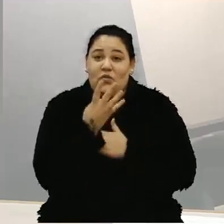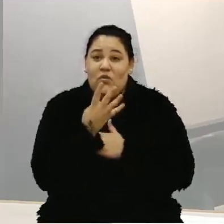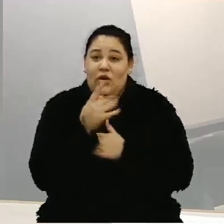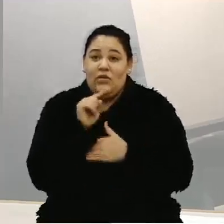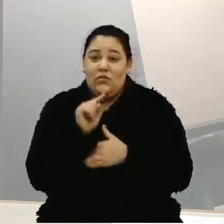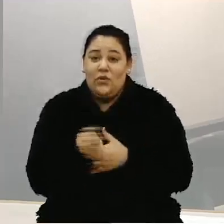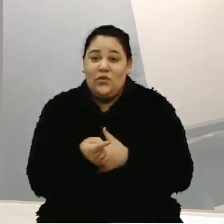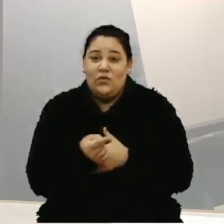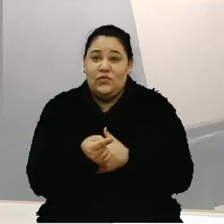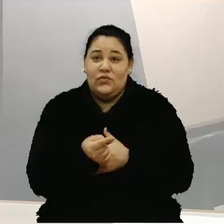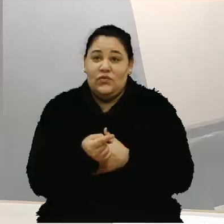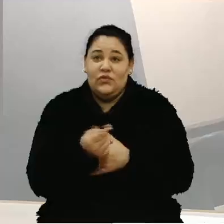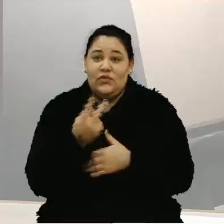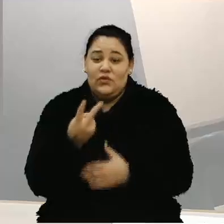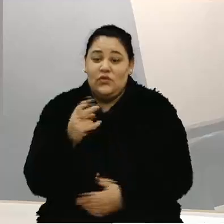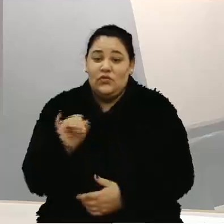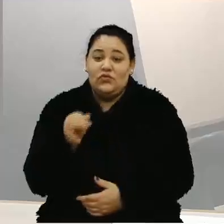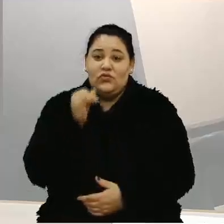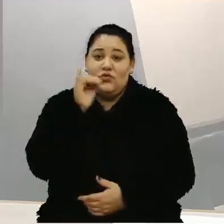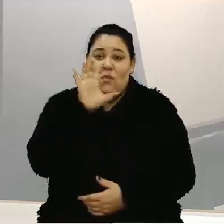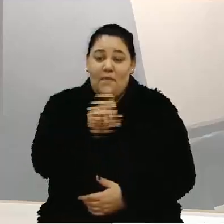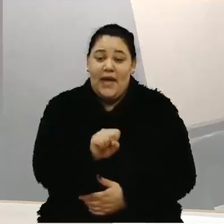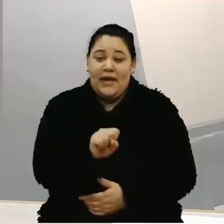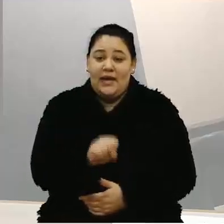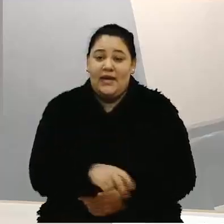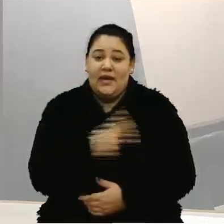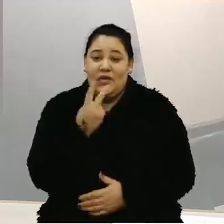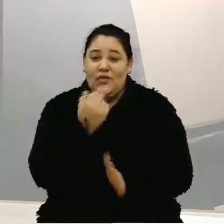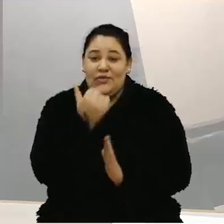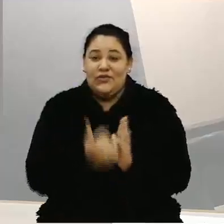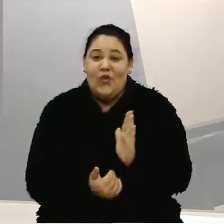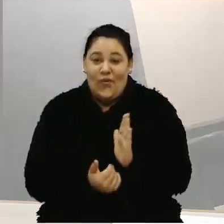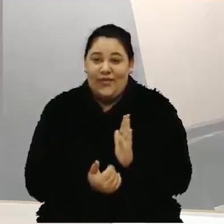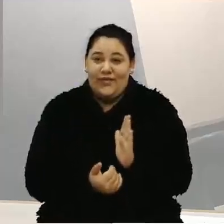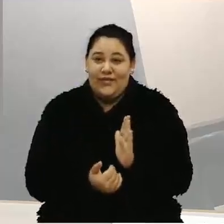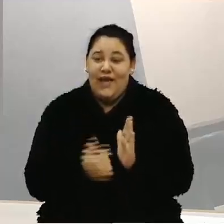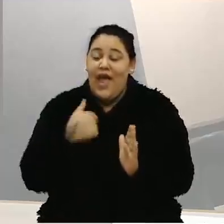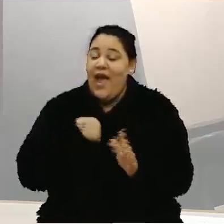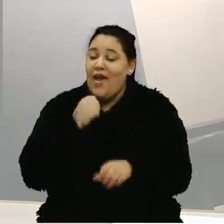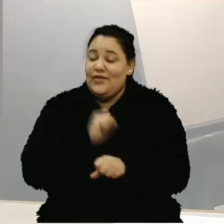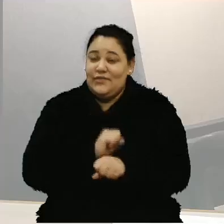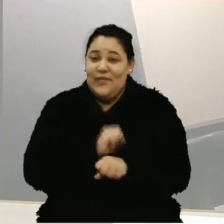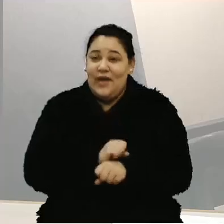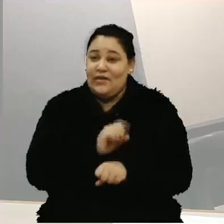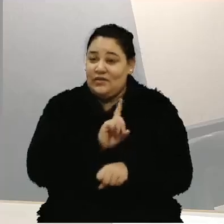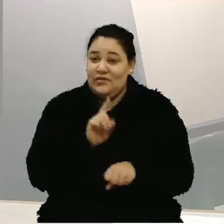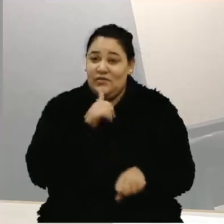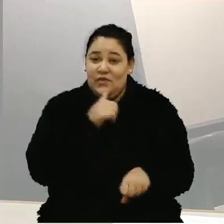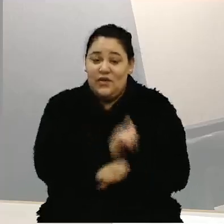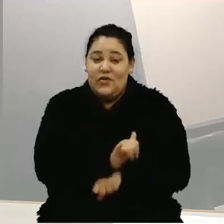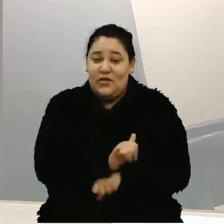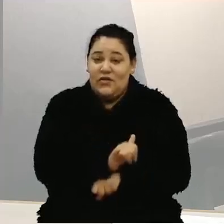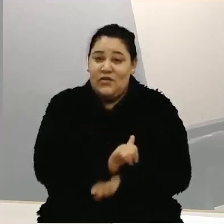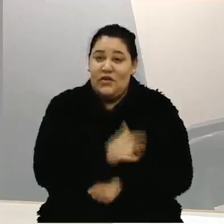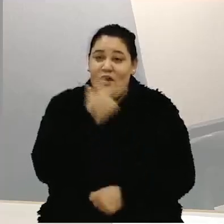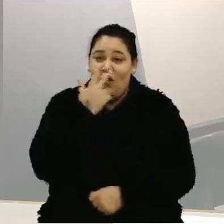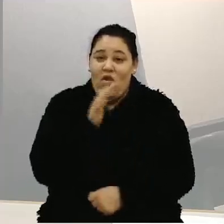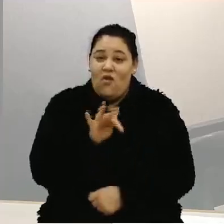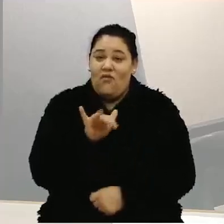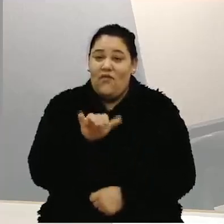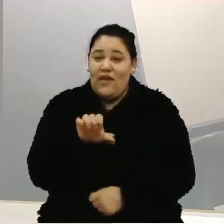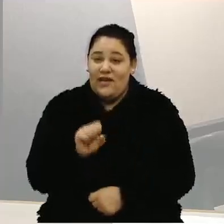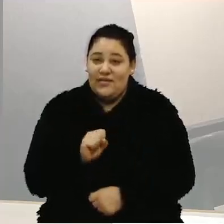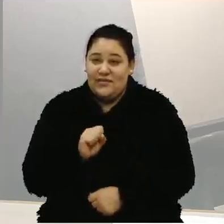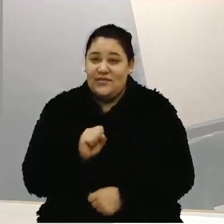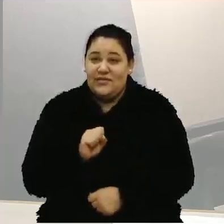come e 2 abate. Espero que não seja mais uma vez uma enganação como foi o FIES. E para aquele que